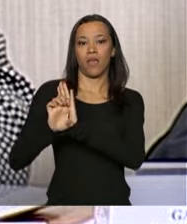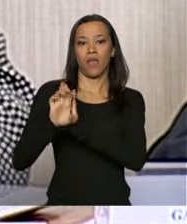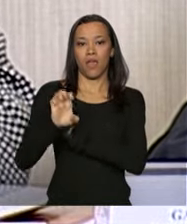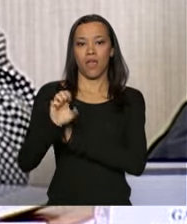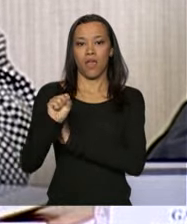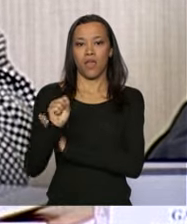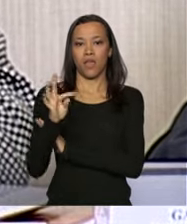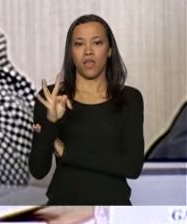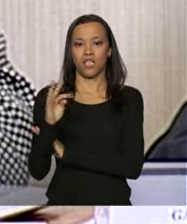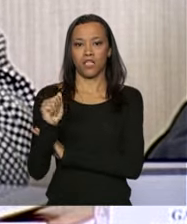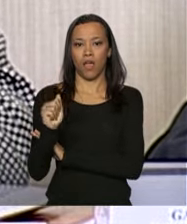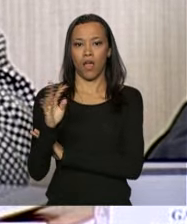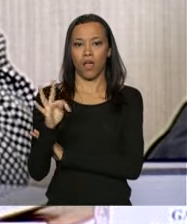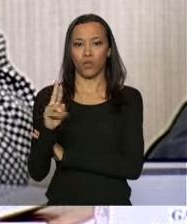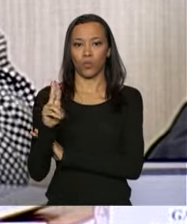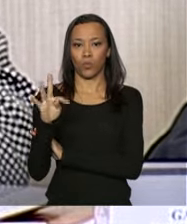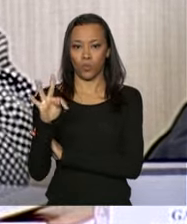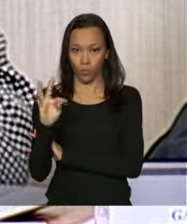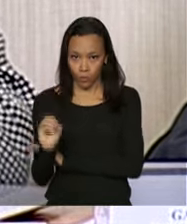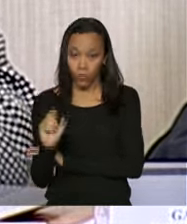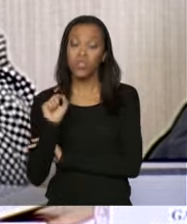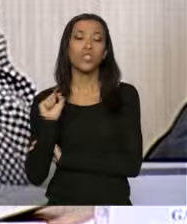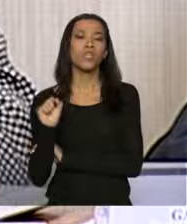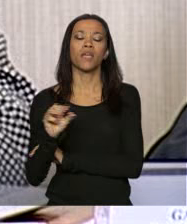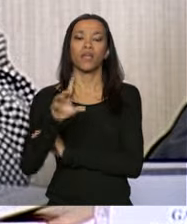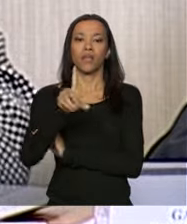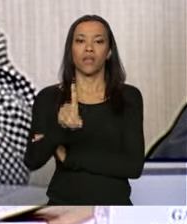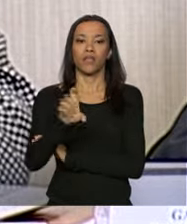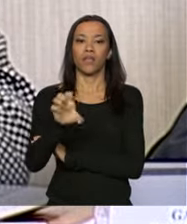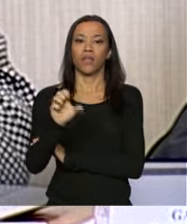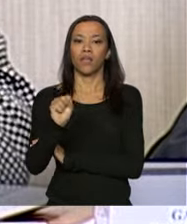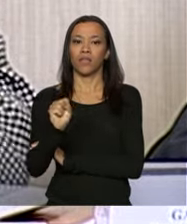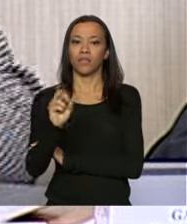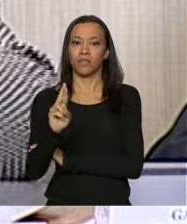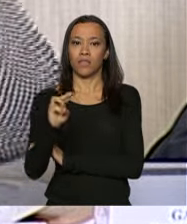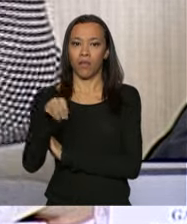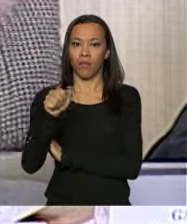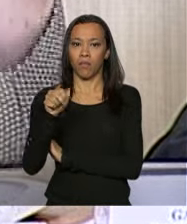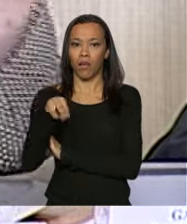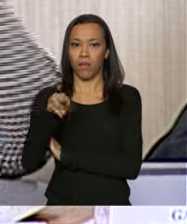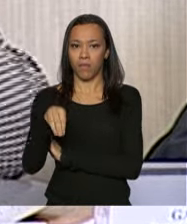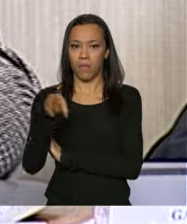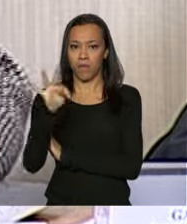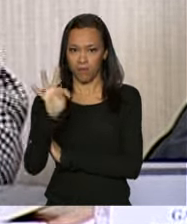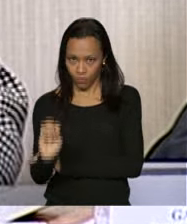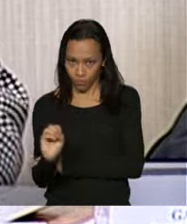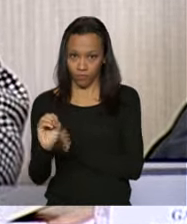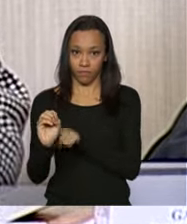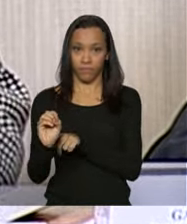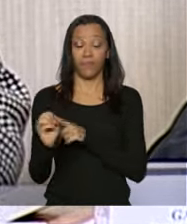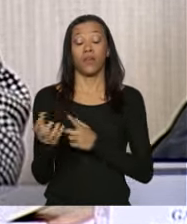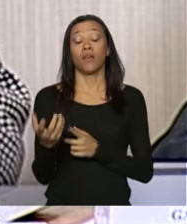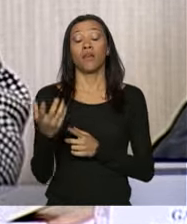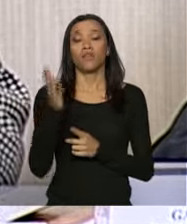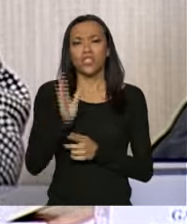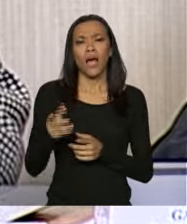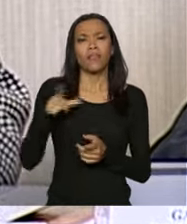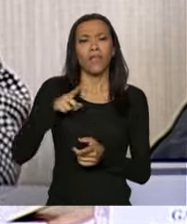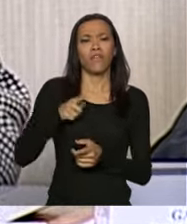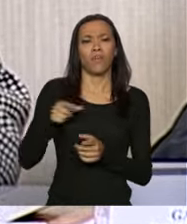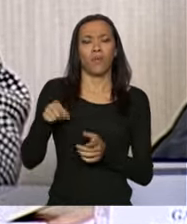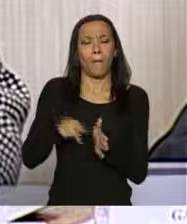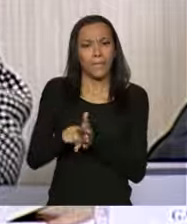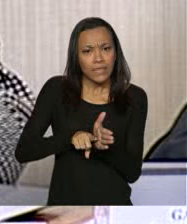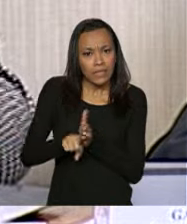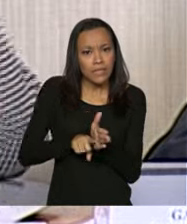né? Nós sabemos e são dados de várias pesquisas, algumas delas feitas inclusive pelo professor